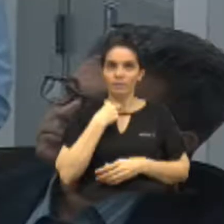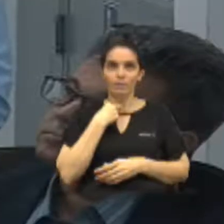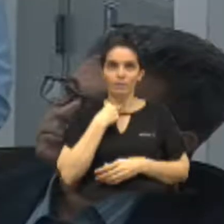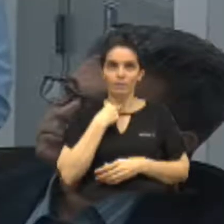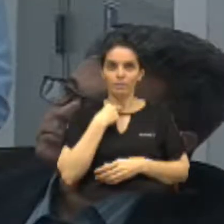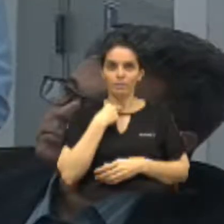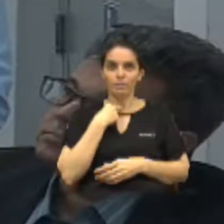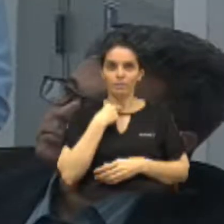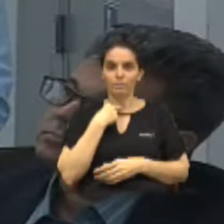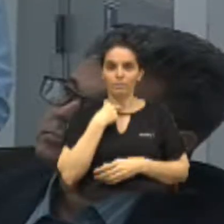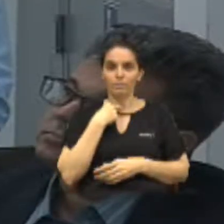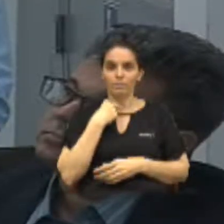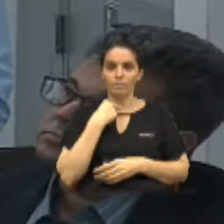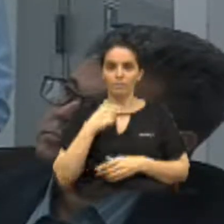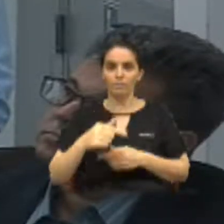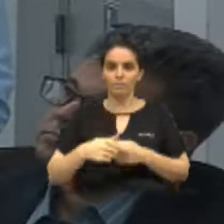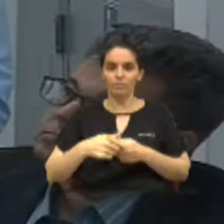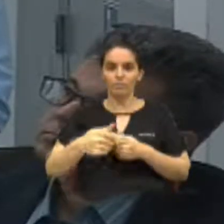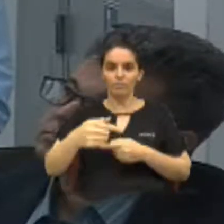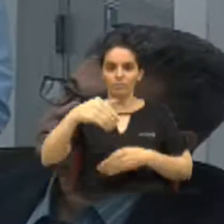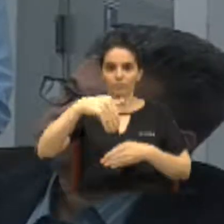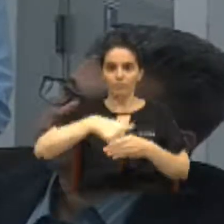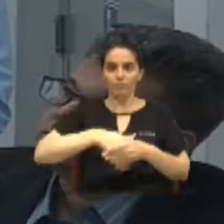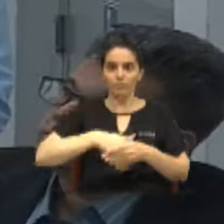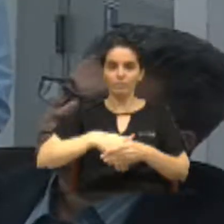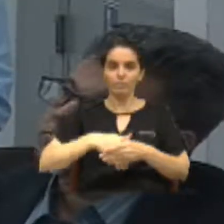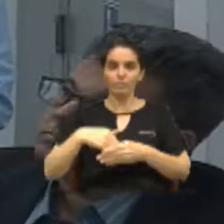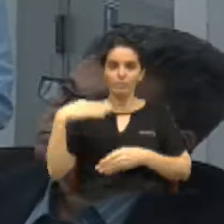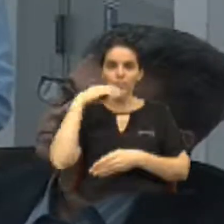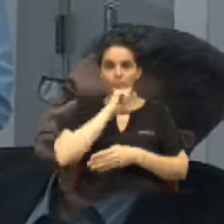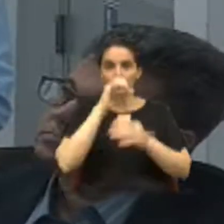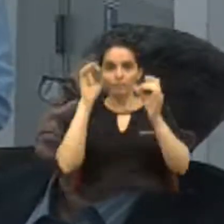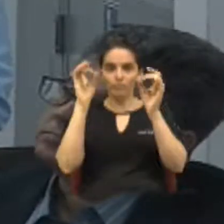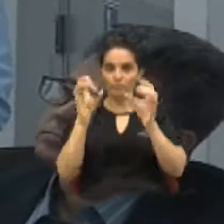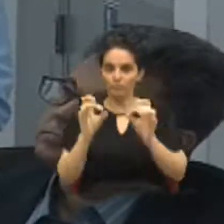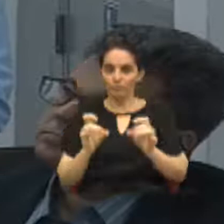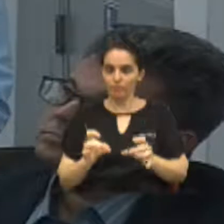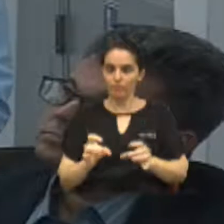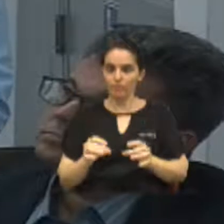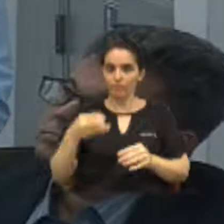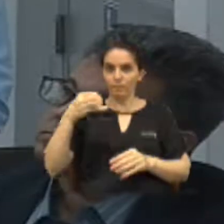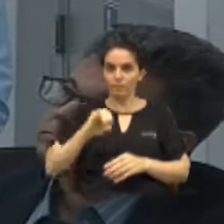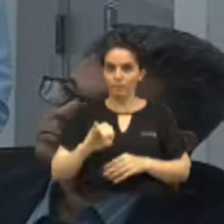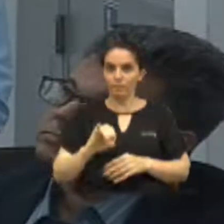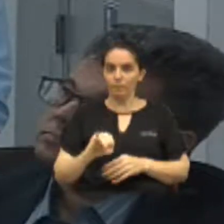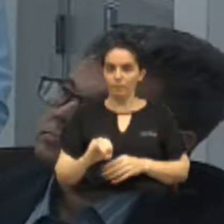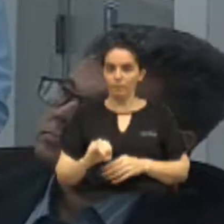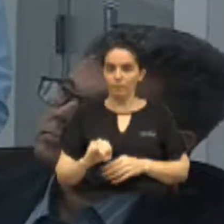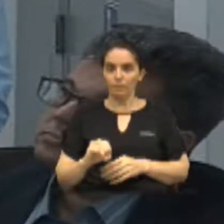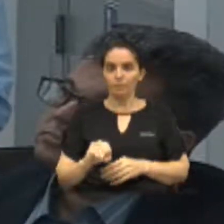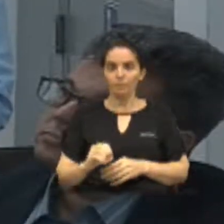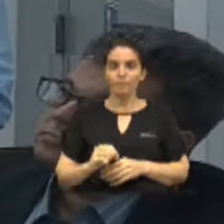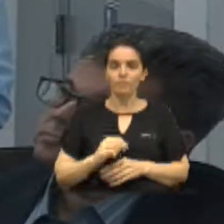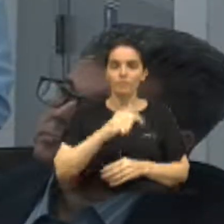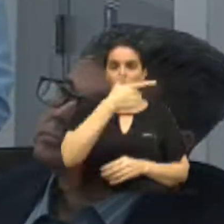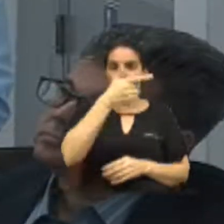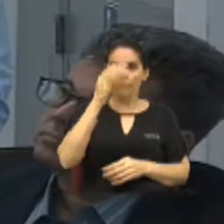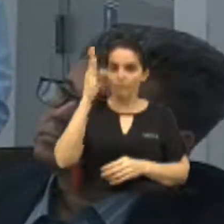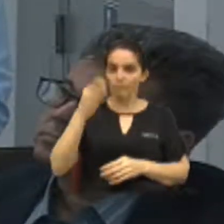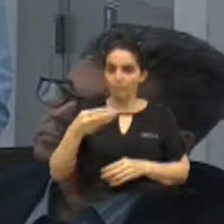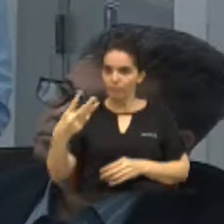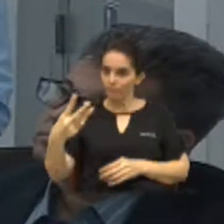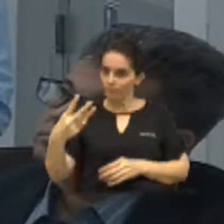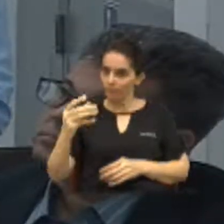não admite adiamento da votação à propositura em regime de urgência, salvo se requerido por 2/3 dos membros da Câmara ou líderes